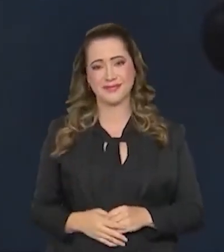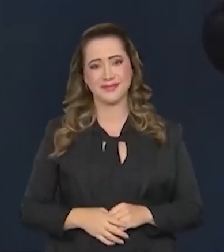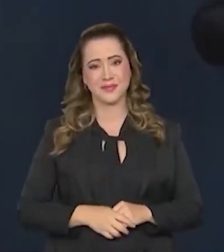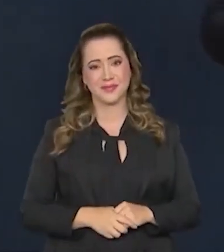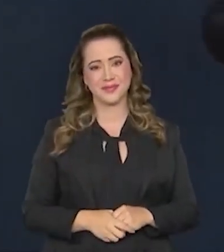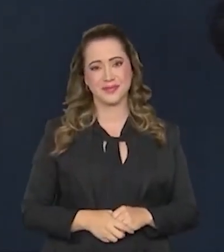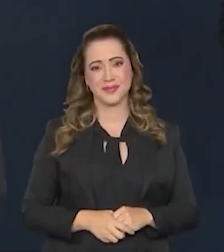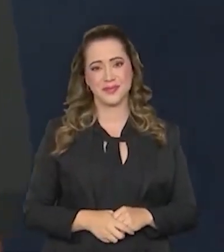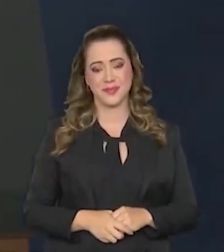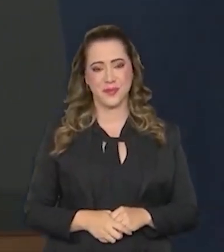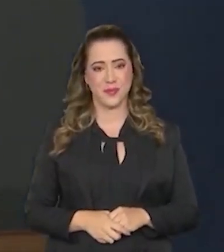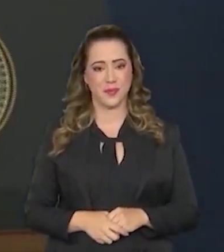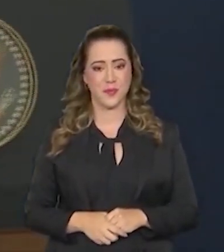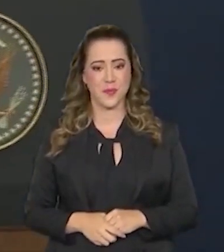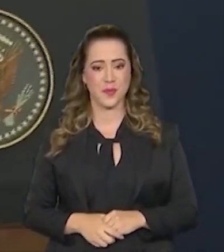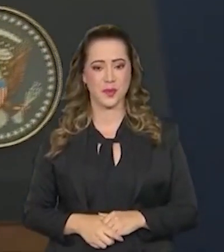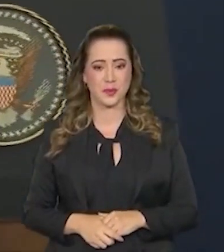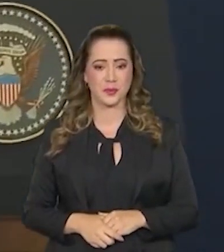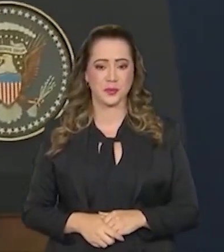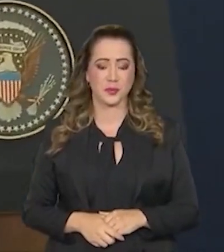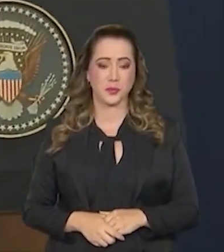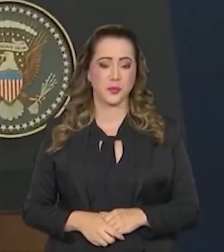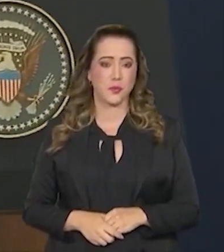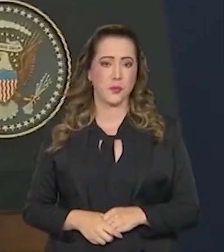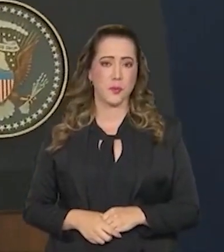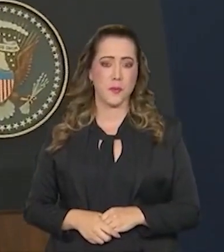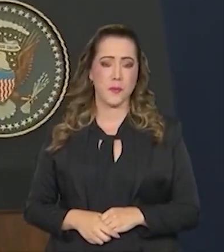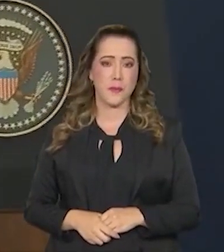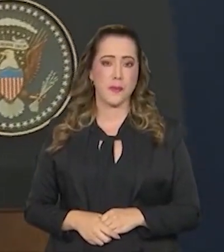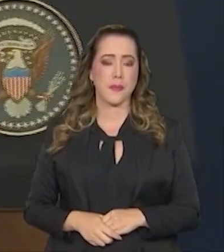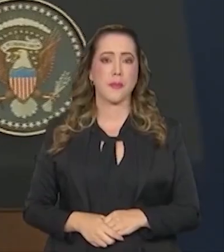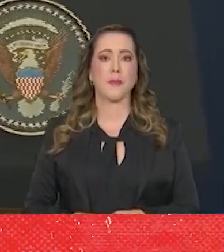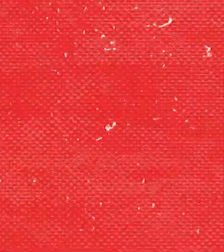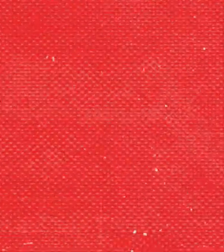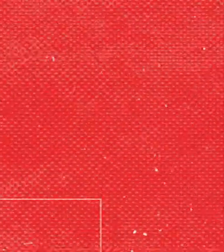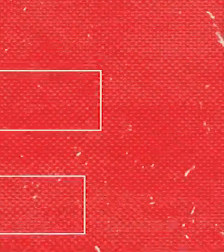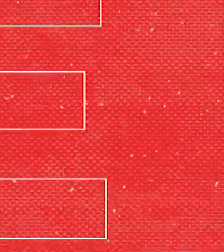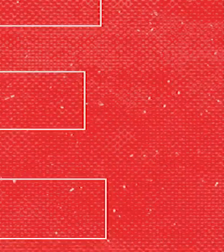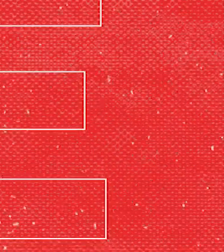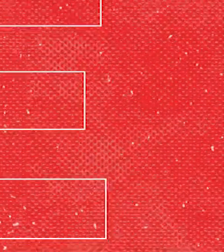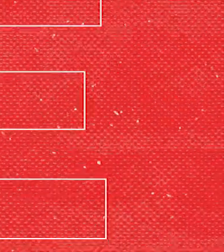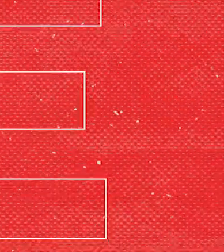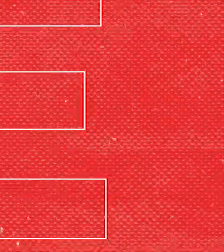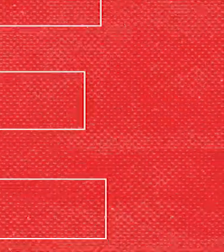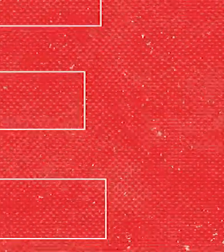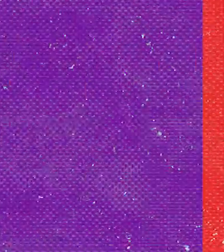Good job.